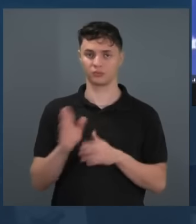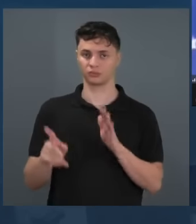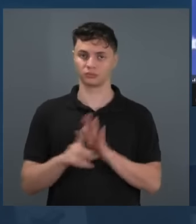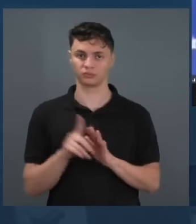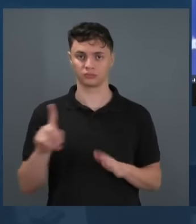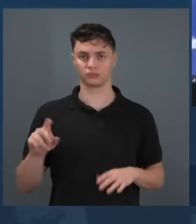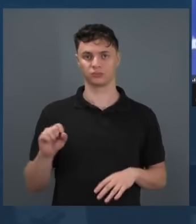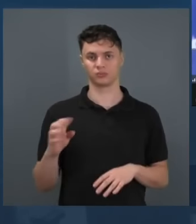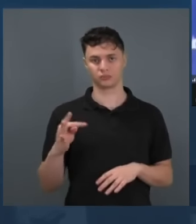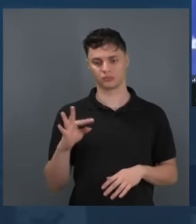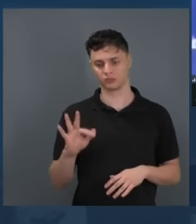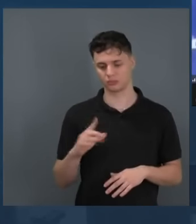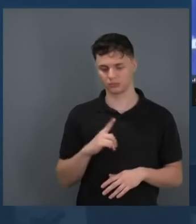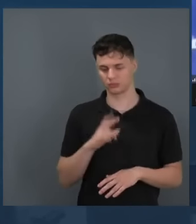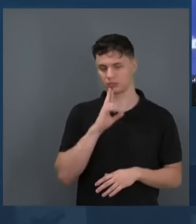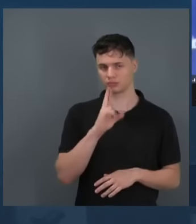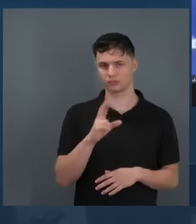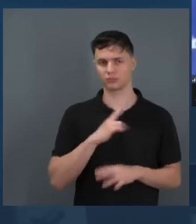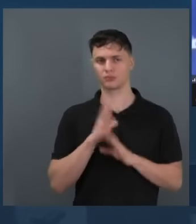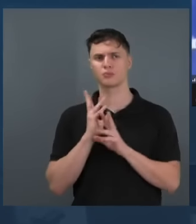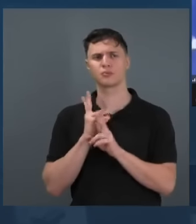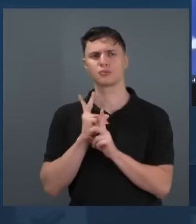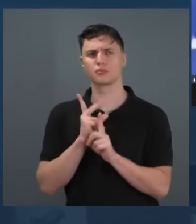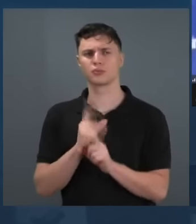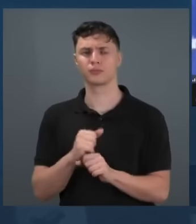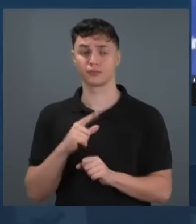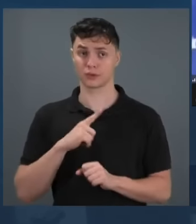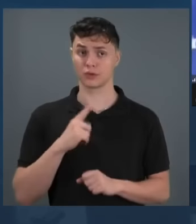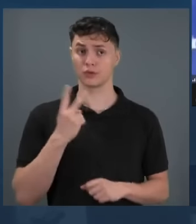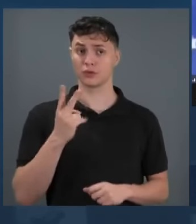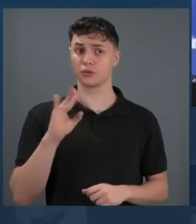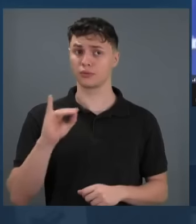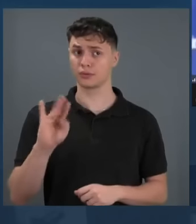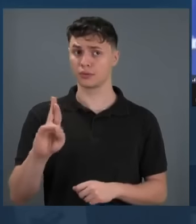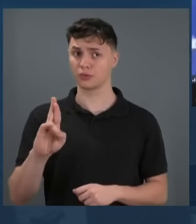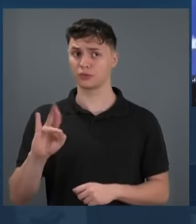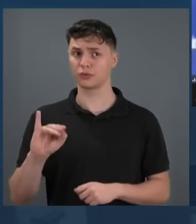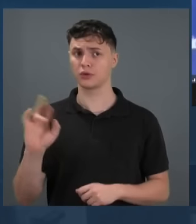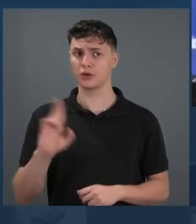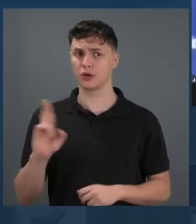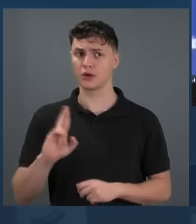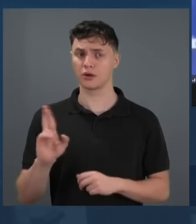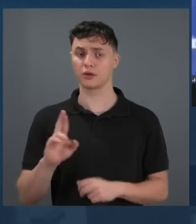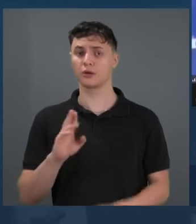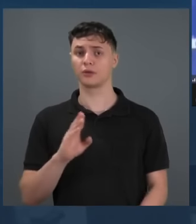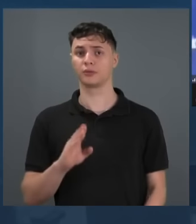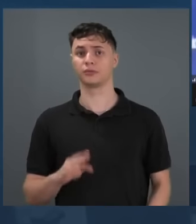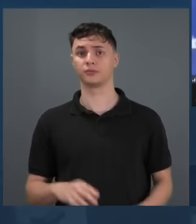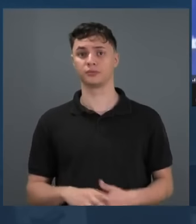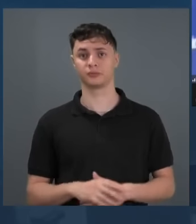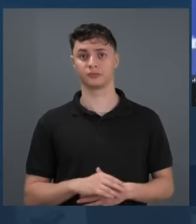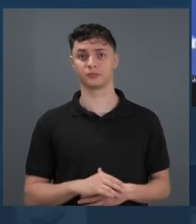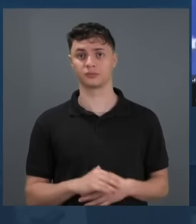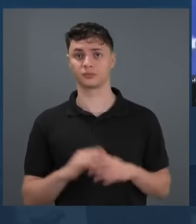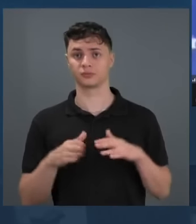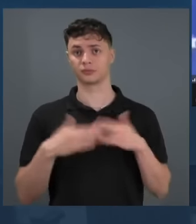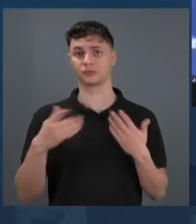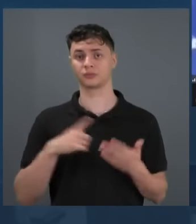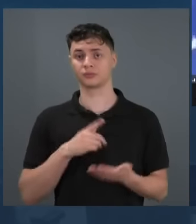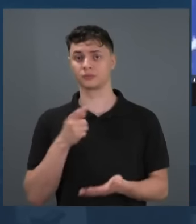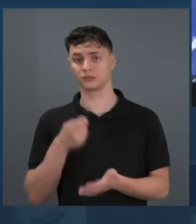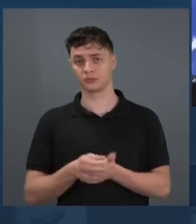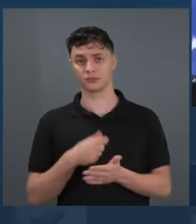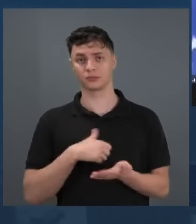STF e que resultaram na recuperação de 2 bilhões de reais, B de bola e de índio, em pagamentos